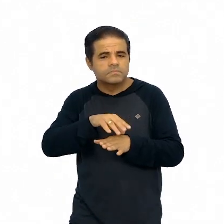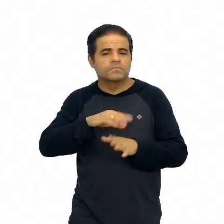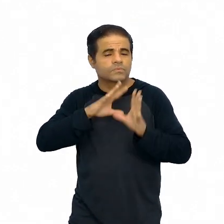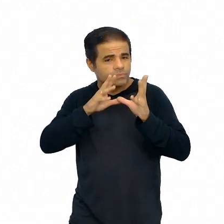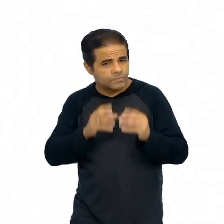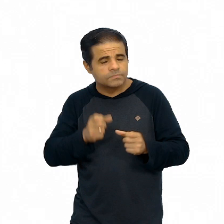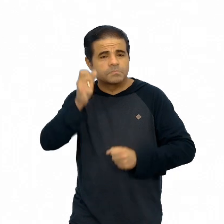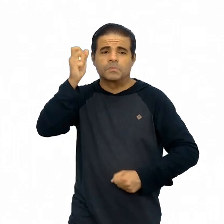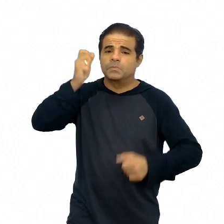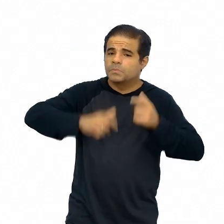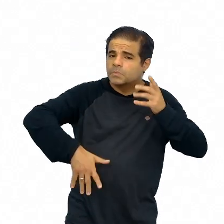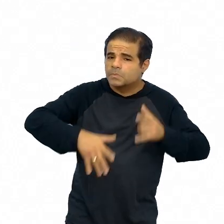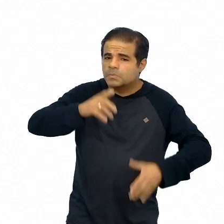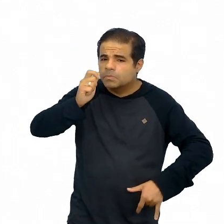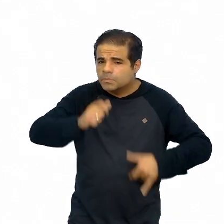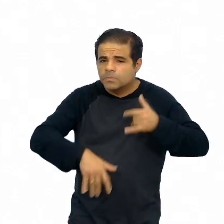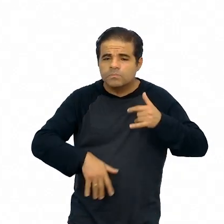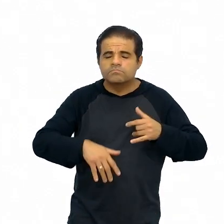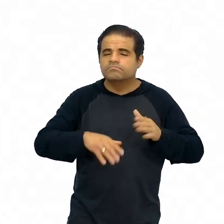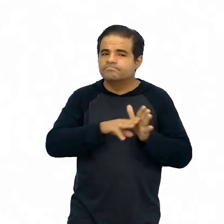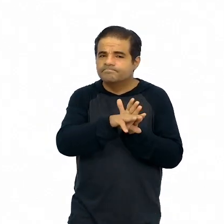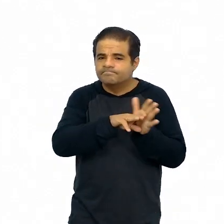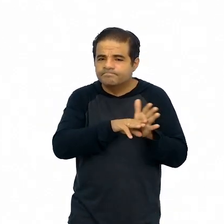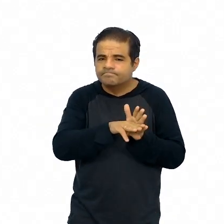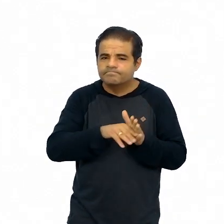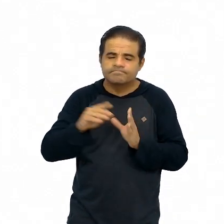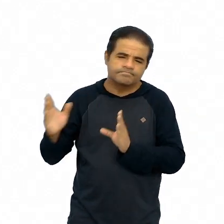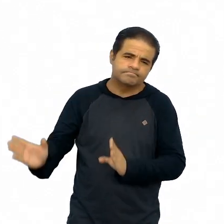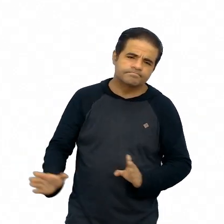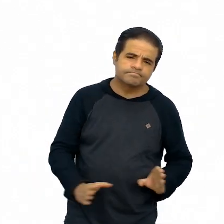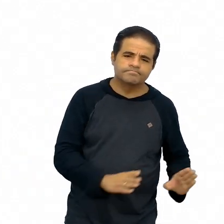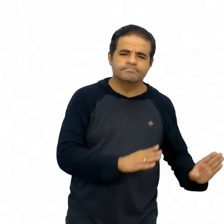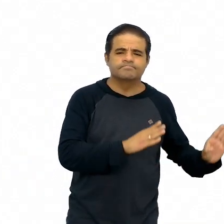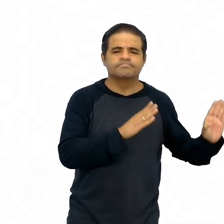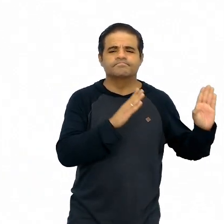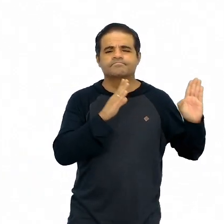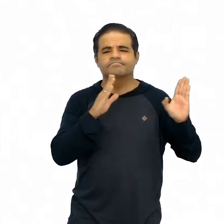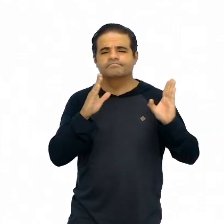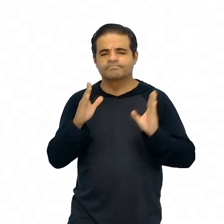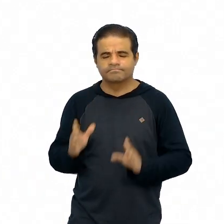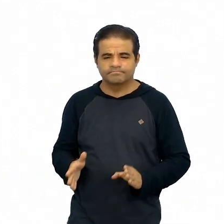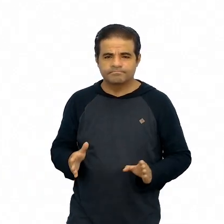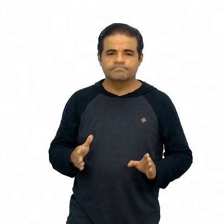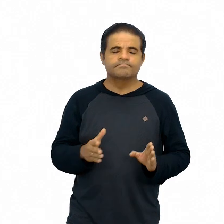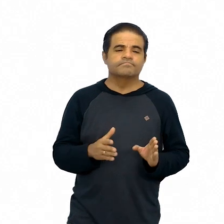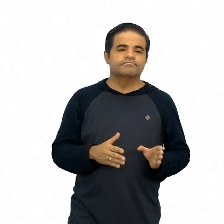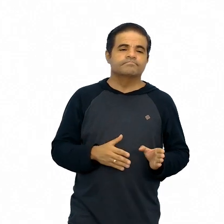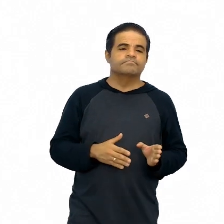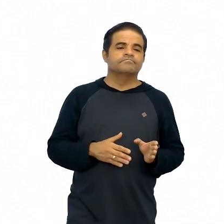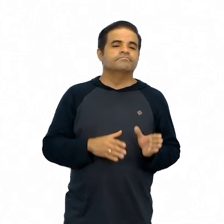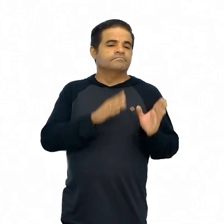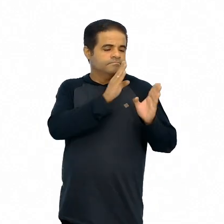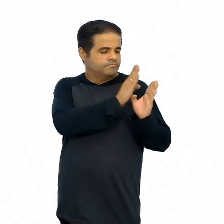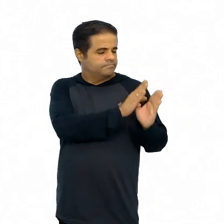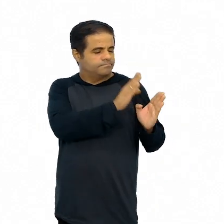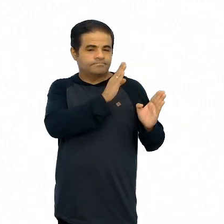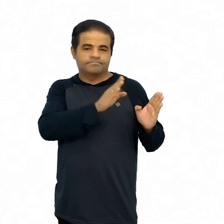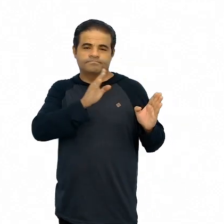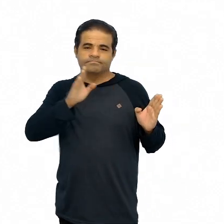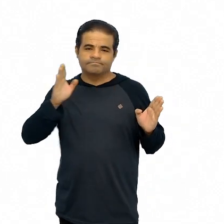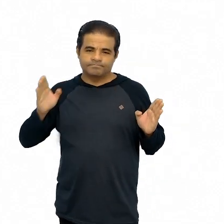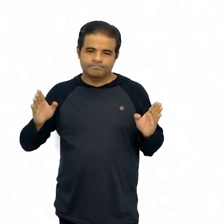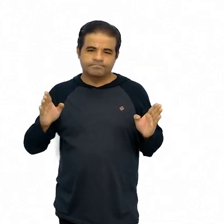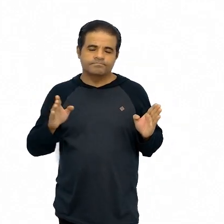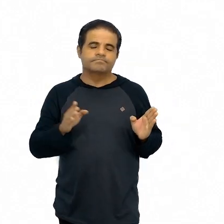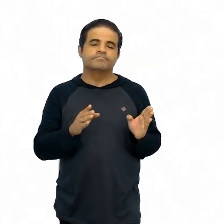teorema de Pitágoras para o ensino médio, lá tem várias coisas que falam sobre isso. a classificação dos